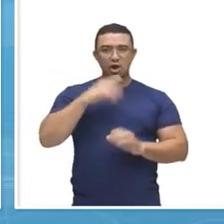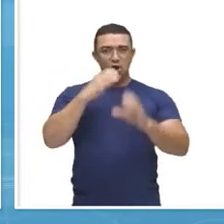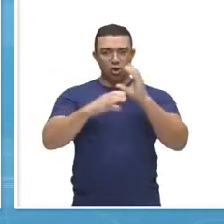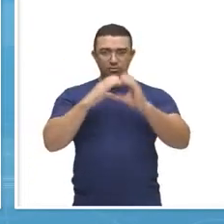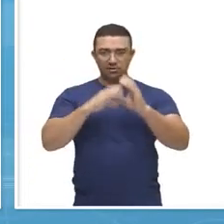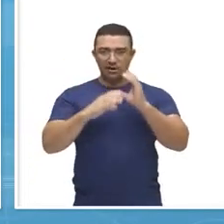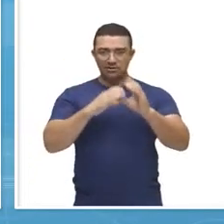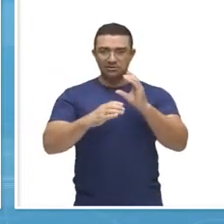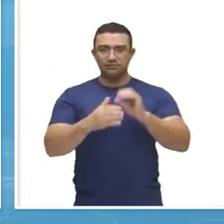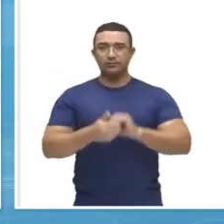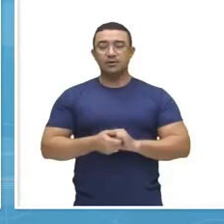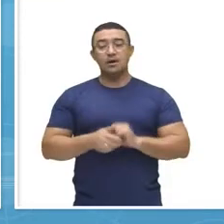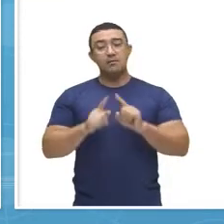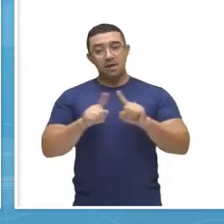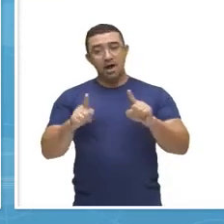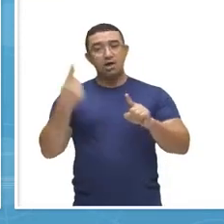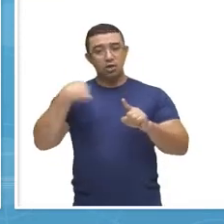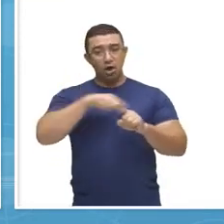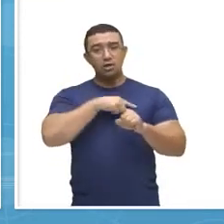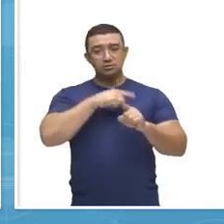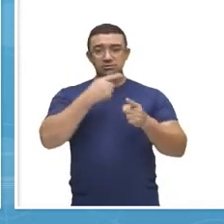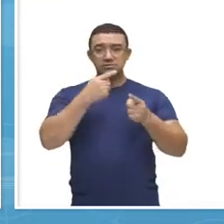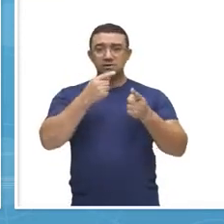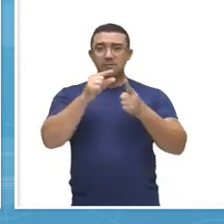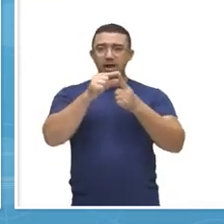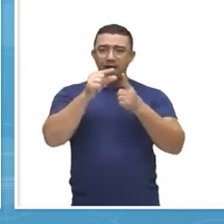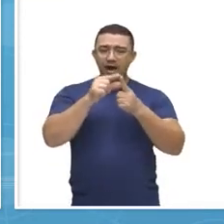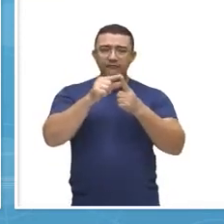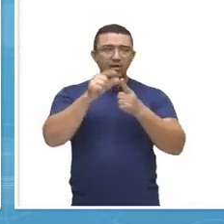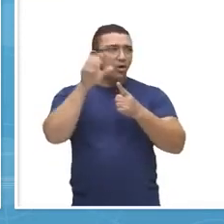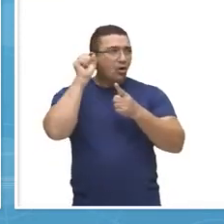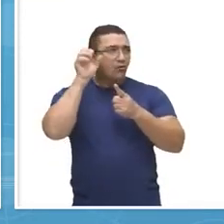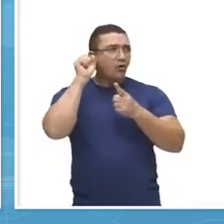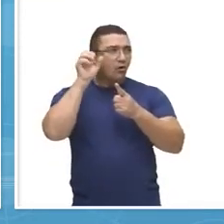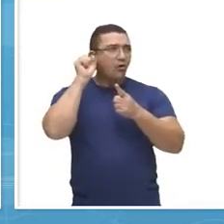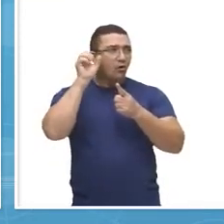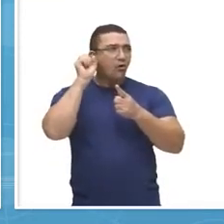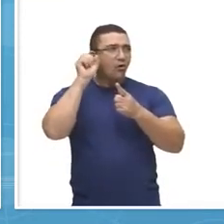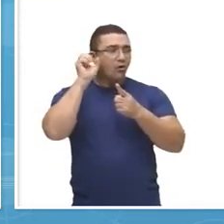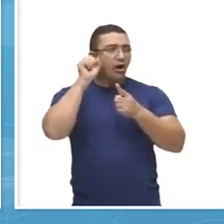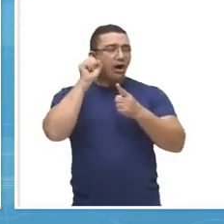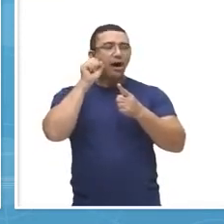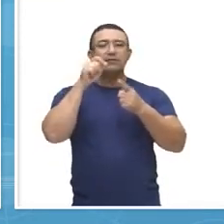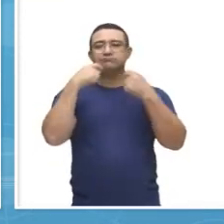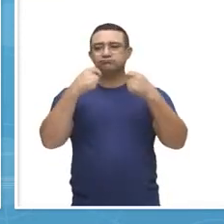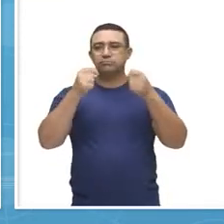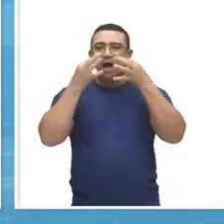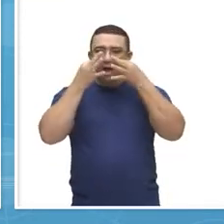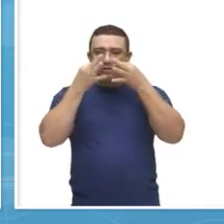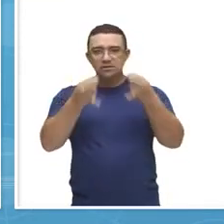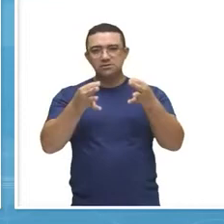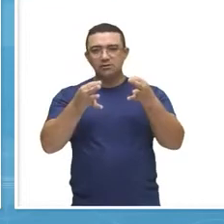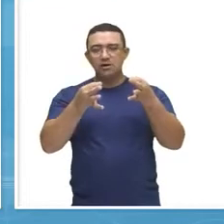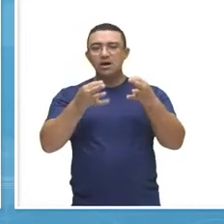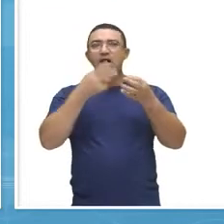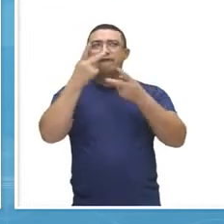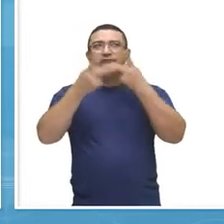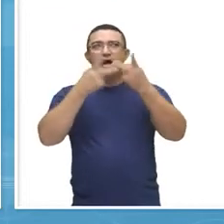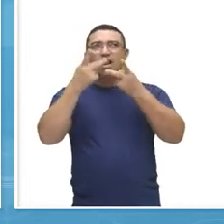qualquer forma, a gente aprende a pronunciar as palavras ouvindo, né? Então, a gente também tem que prestar atenção. Embora não seja